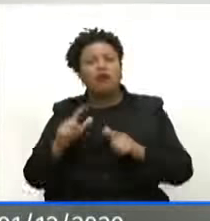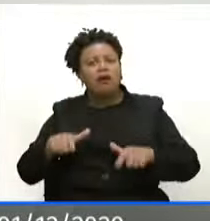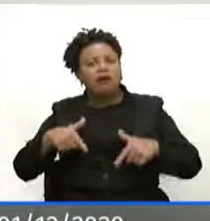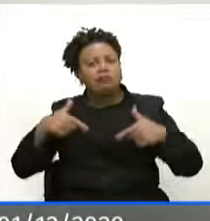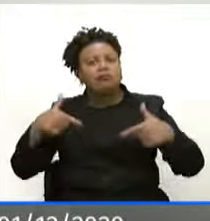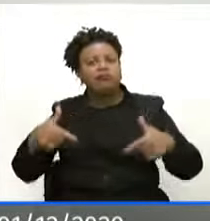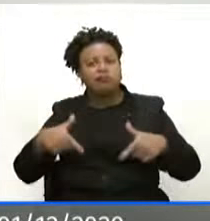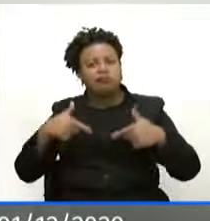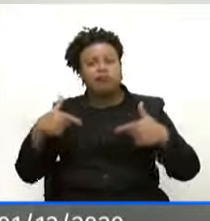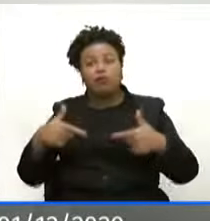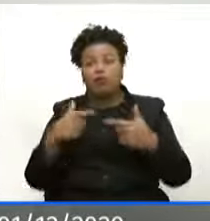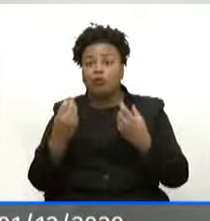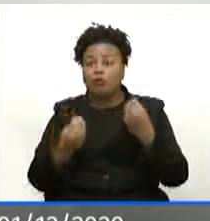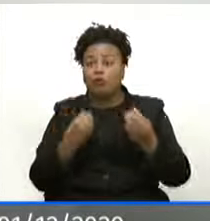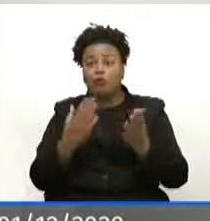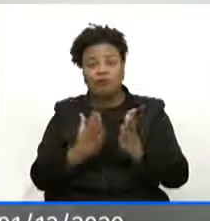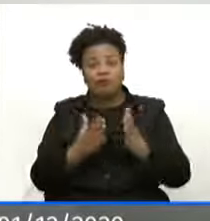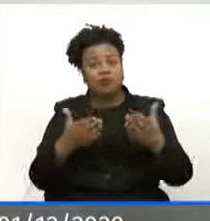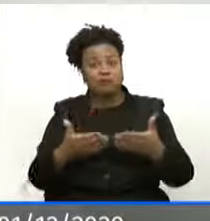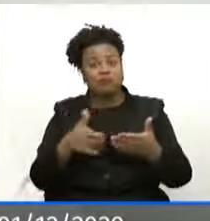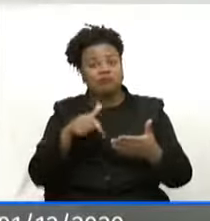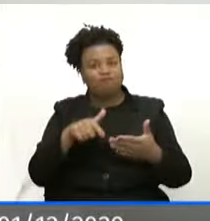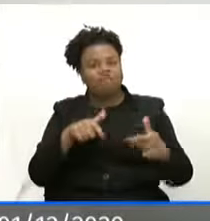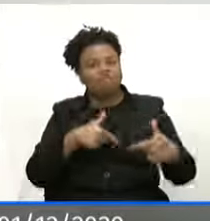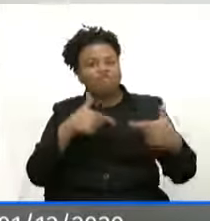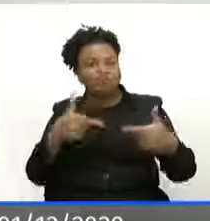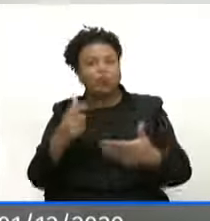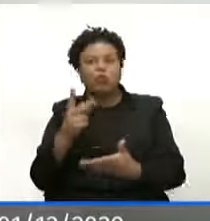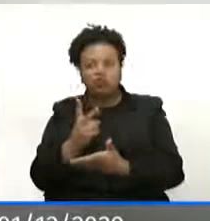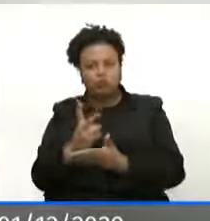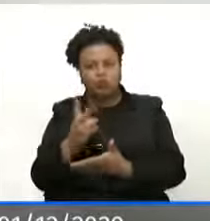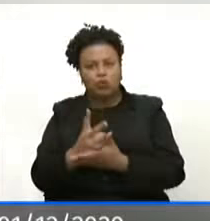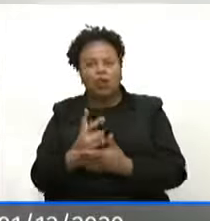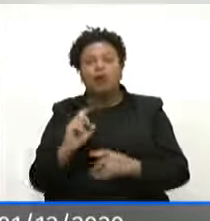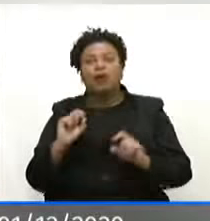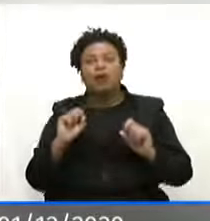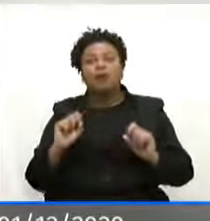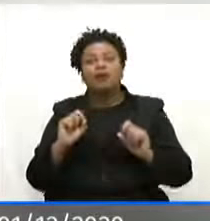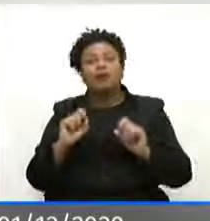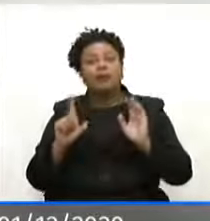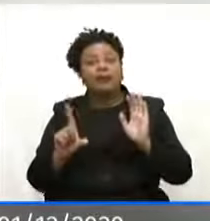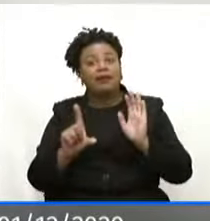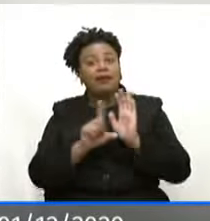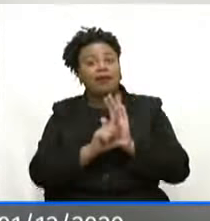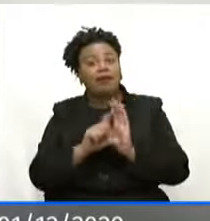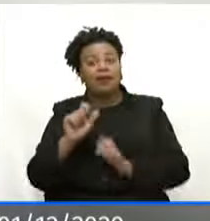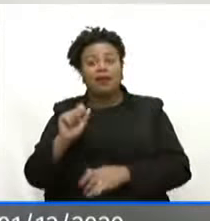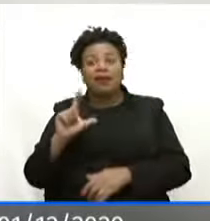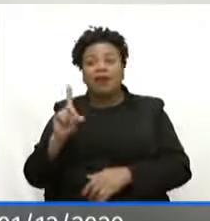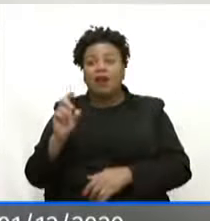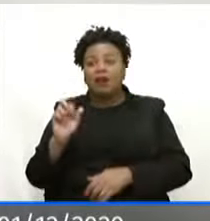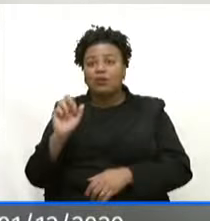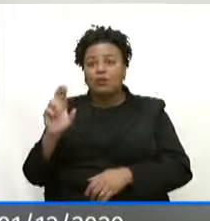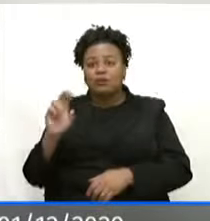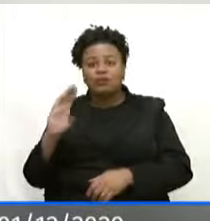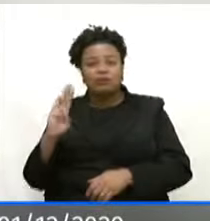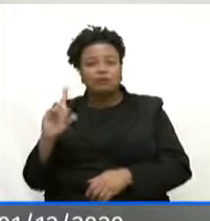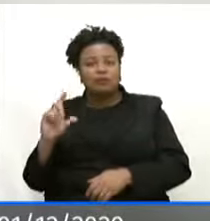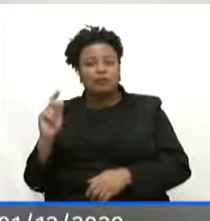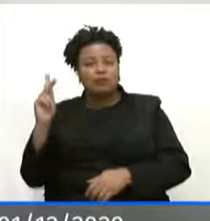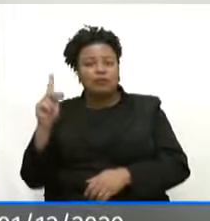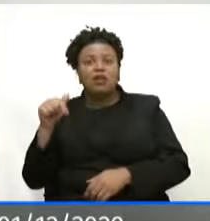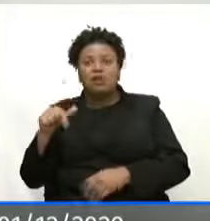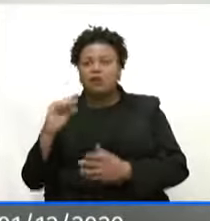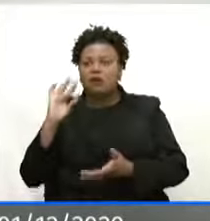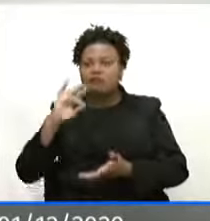ações enquanto comissão, né? Para que a Lei Aldir Blanc possa ser